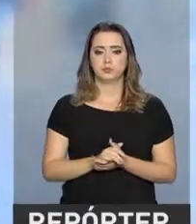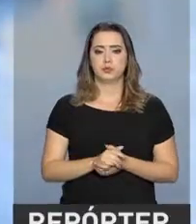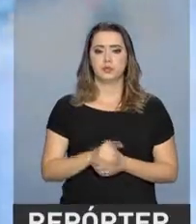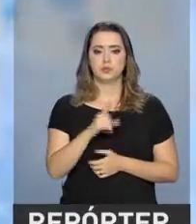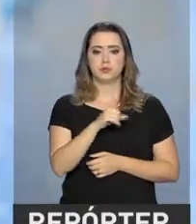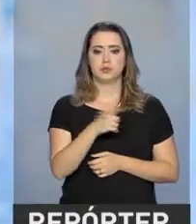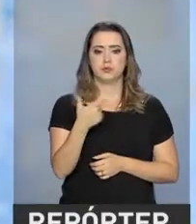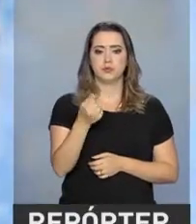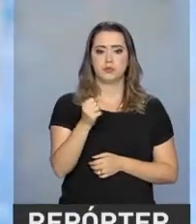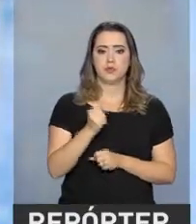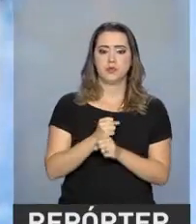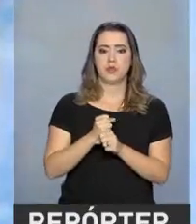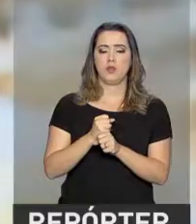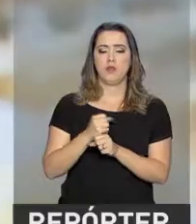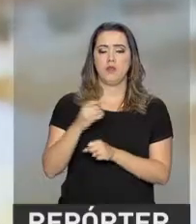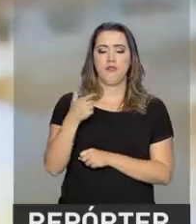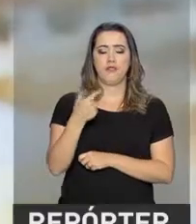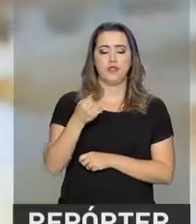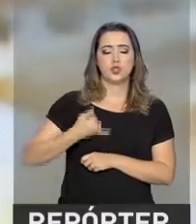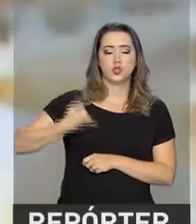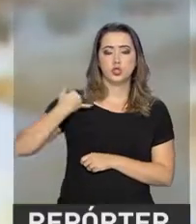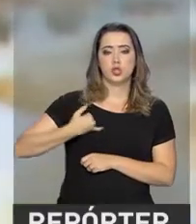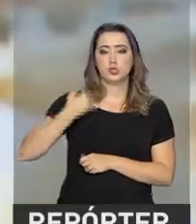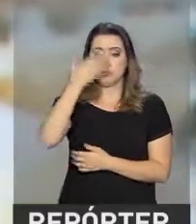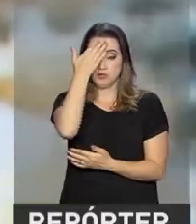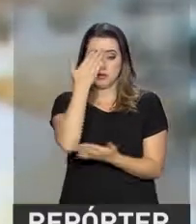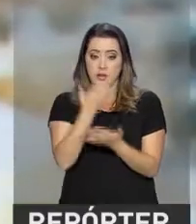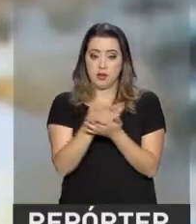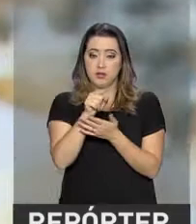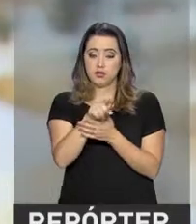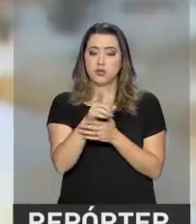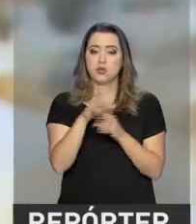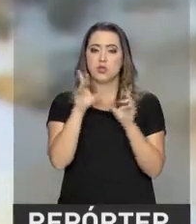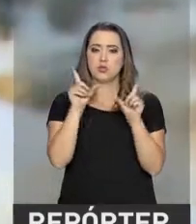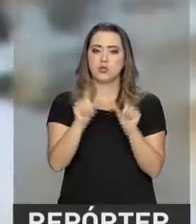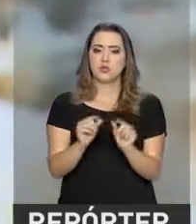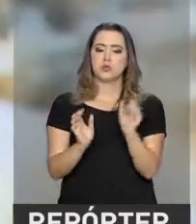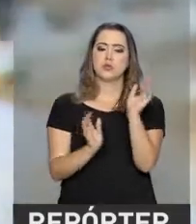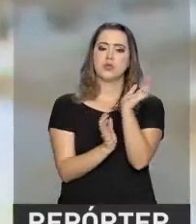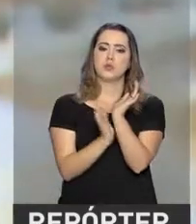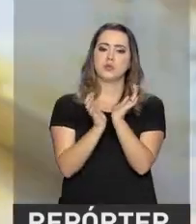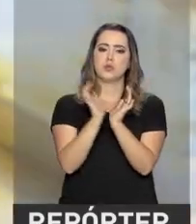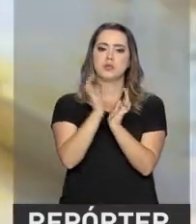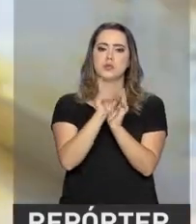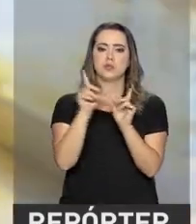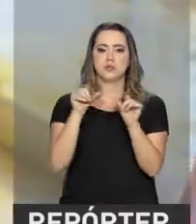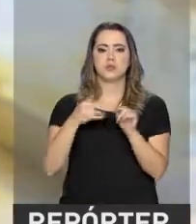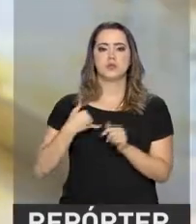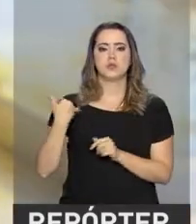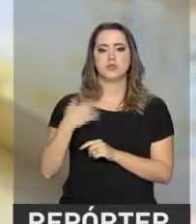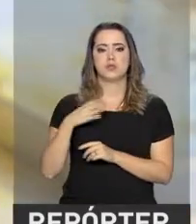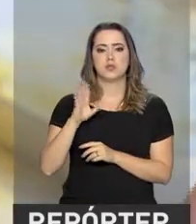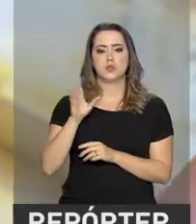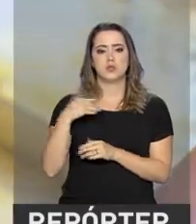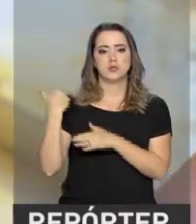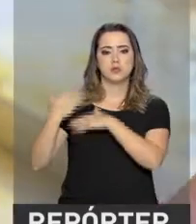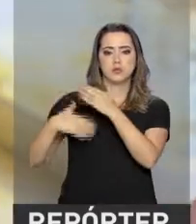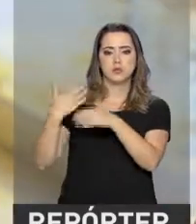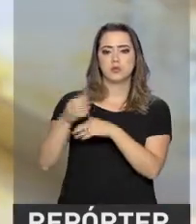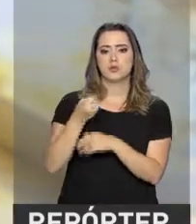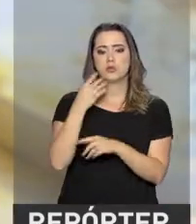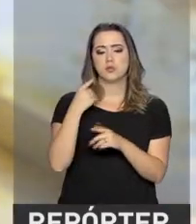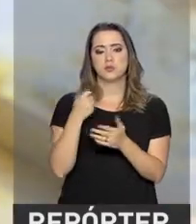Isabelle, de 20 anos, acha que o cadastro pode diminuir a burocracia para quem tem pouca idade, mas já possui um histórico de